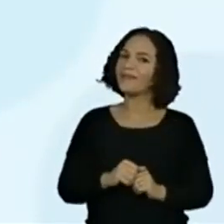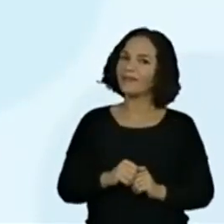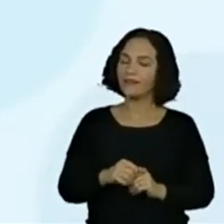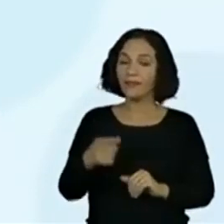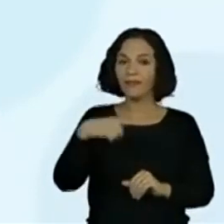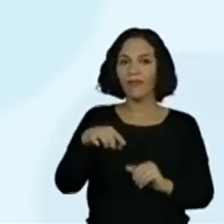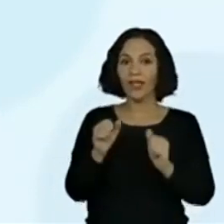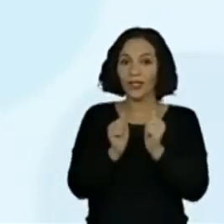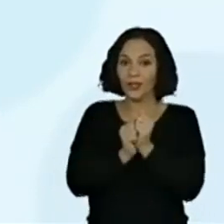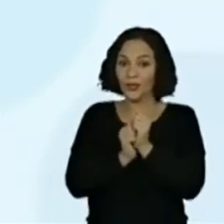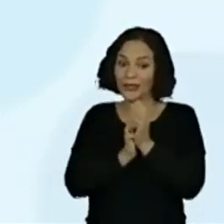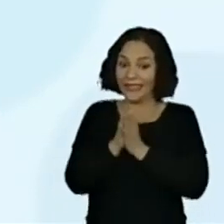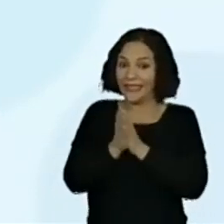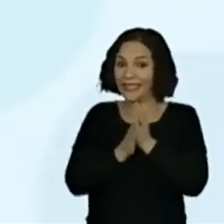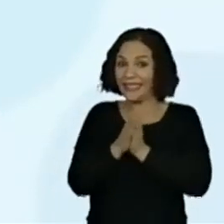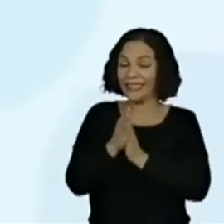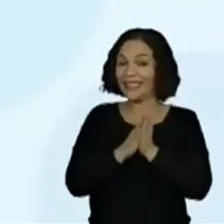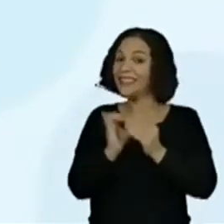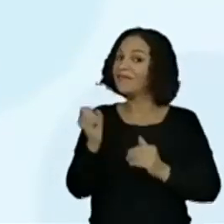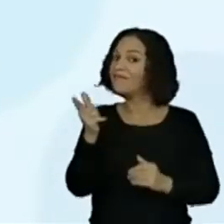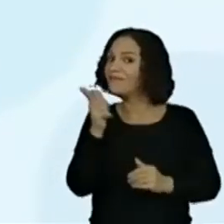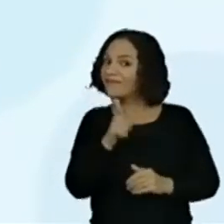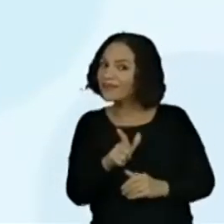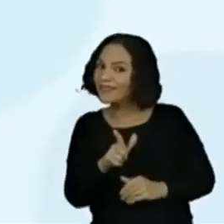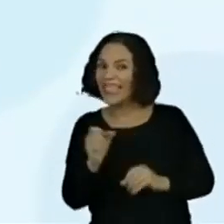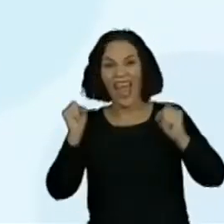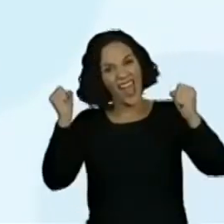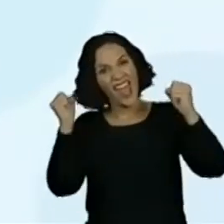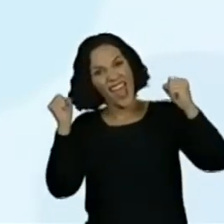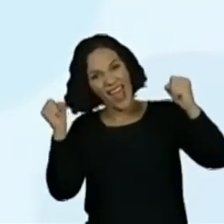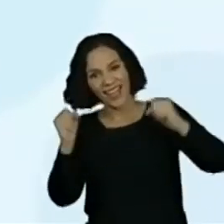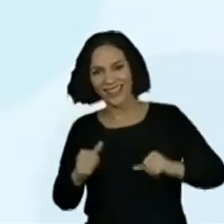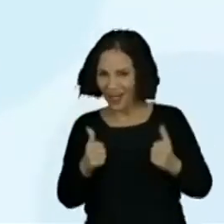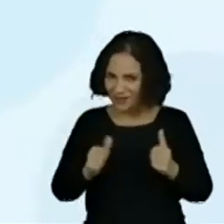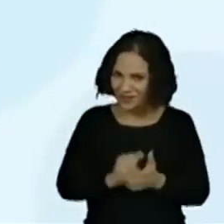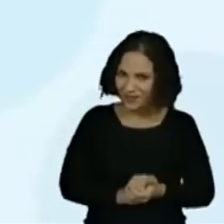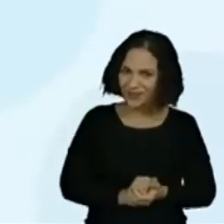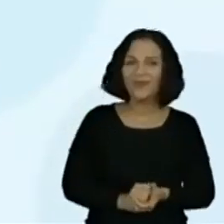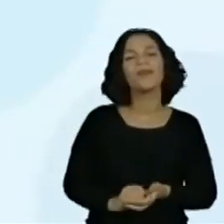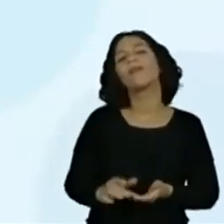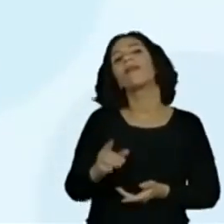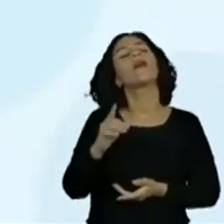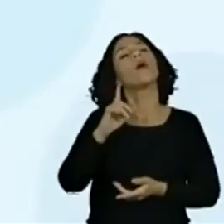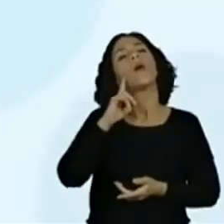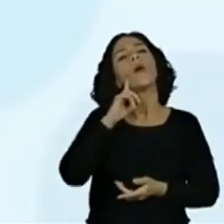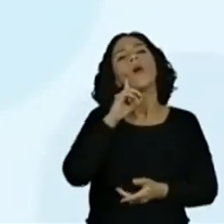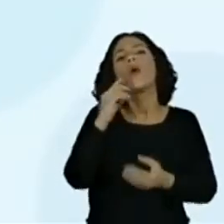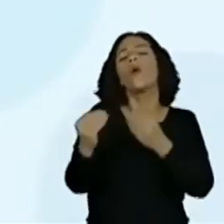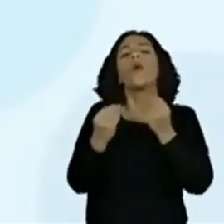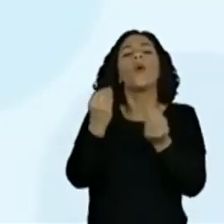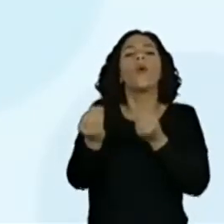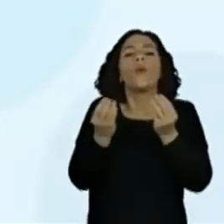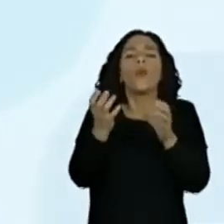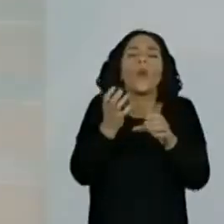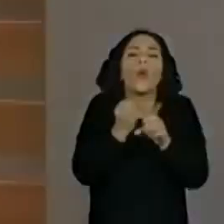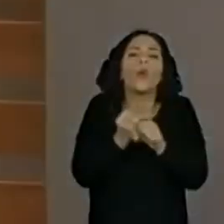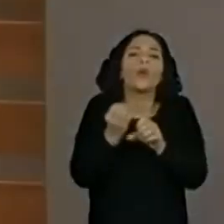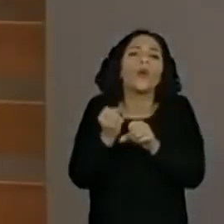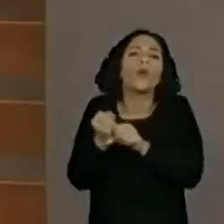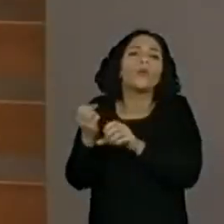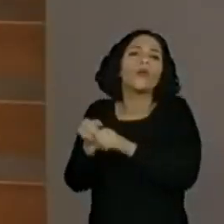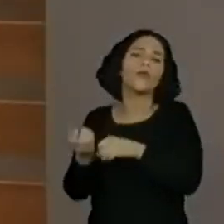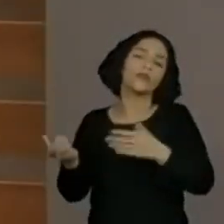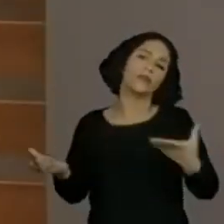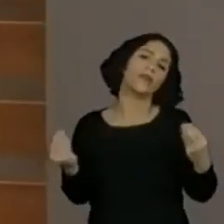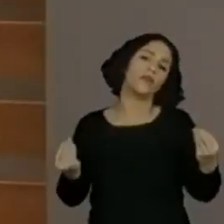todo mundo na expectativa. Fica na expectativa. Se a gente acertou, a gente, tá bom? Qual estratégia nós vamos utilizar, professora, para fazer a contagem das